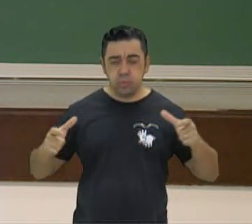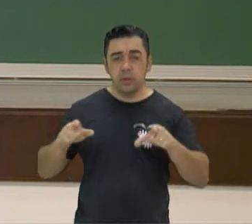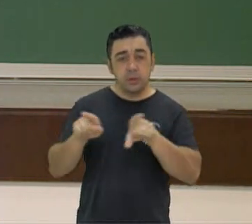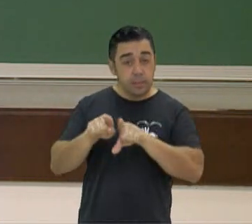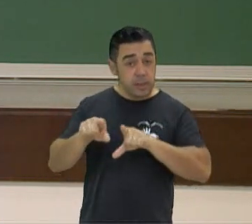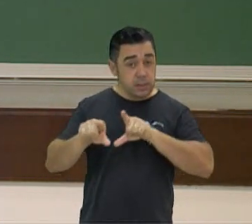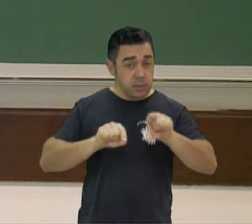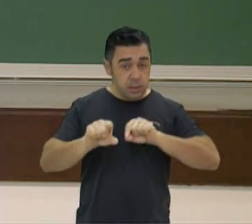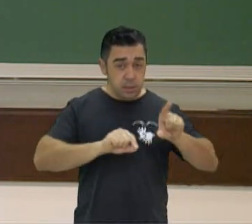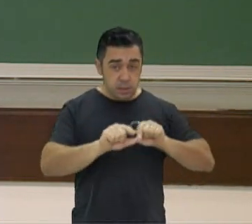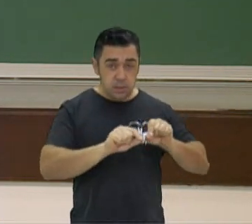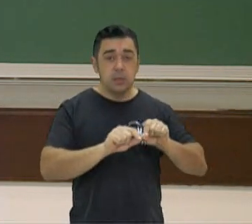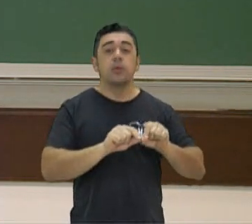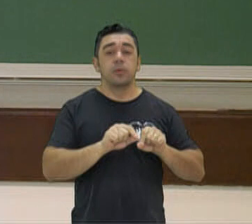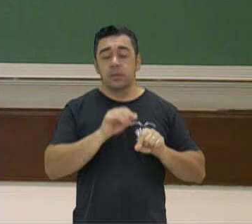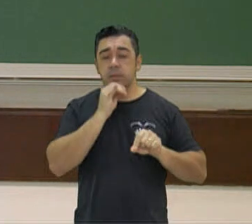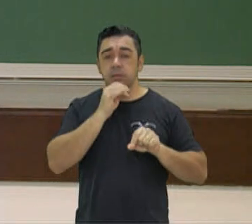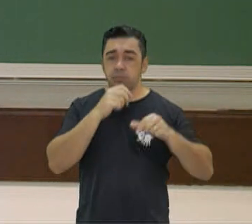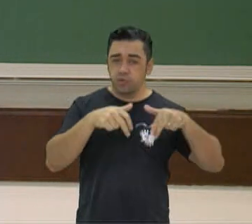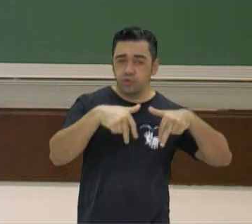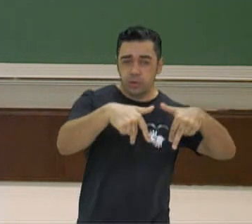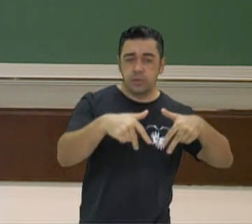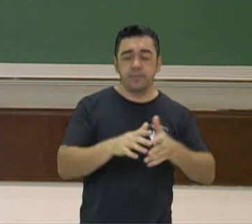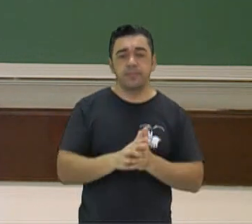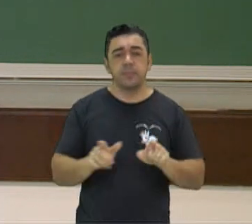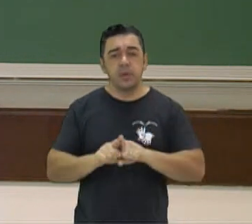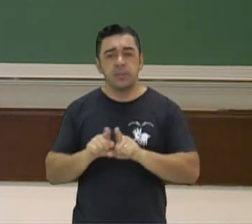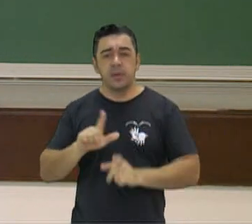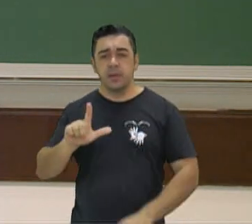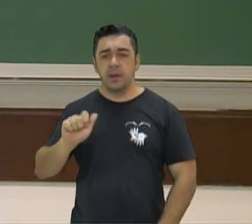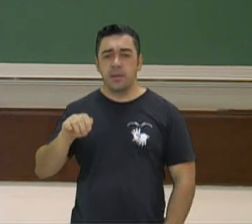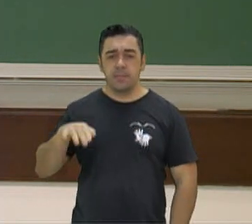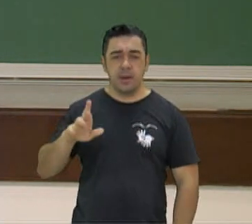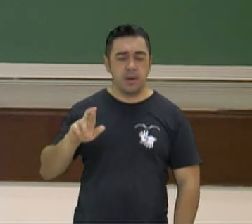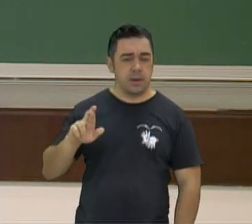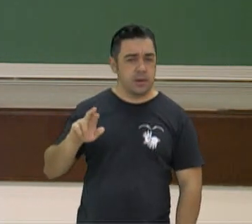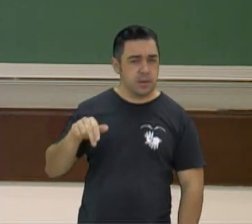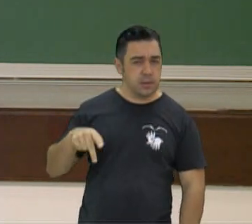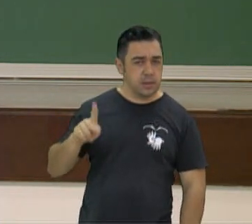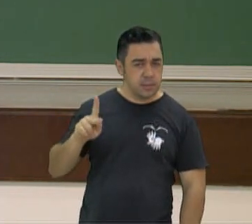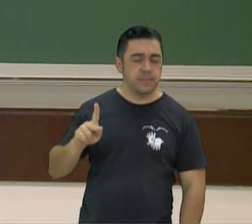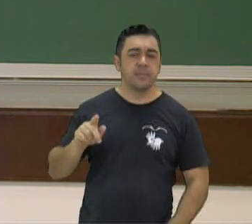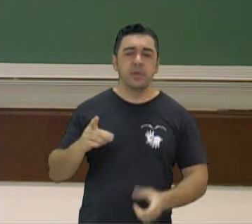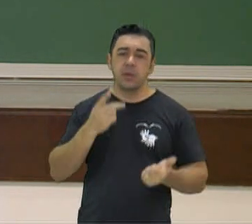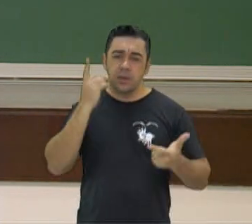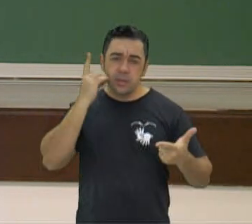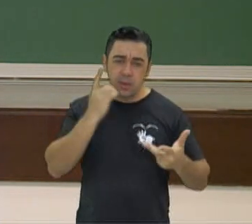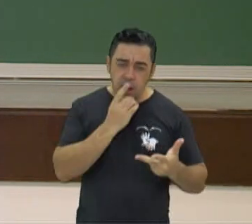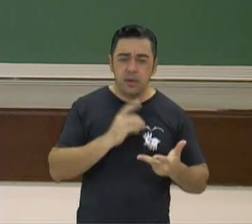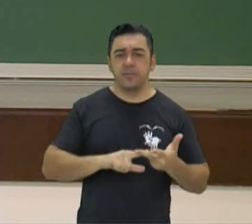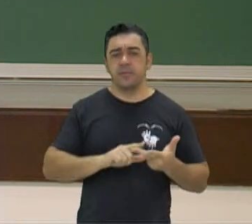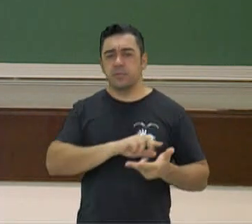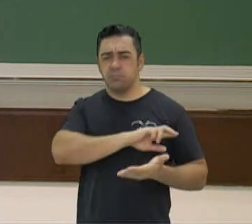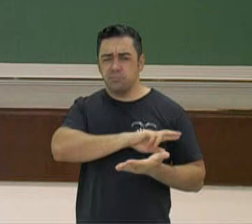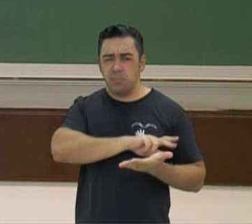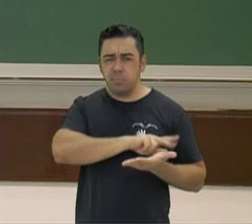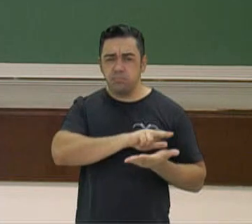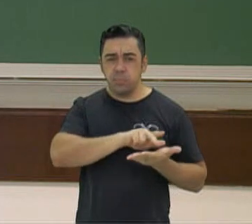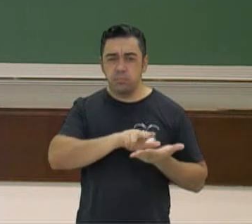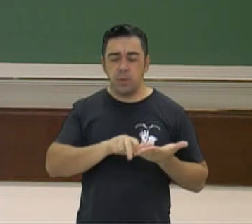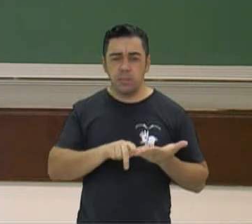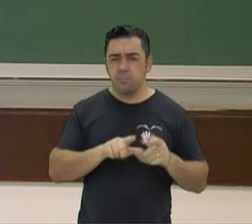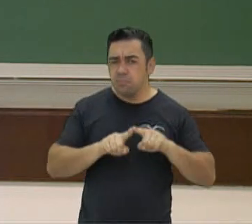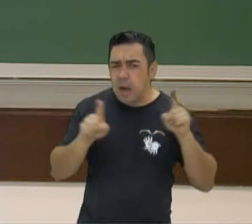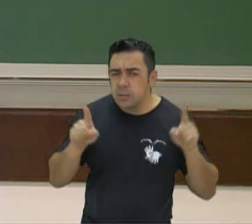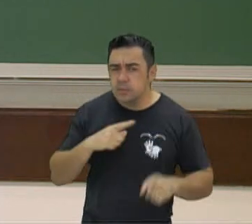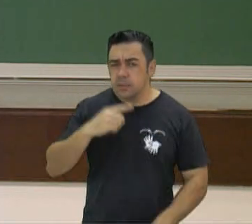seleção sexual. Falou de Lamarck, falou do Darwin, do neodarwinismo, então falou das teorias. Mas existem evidências